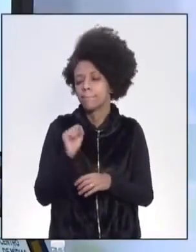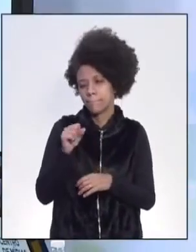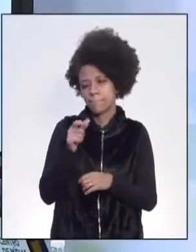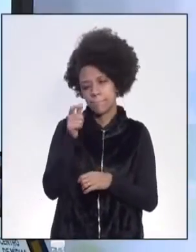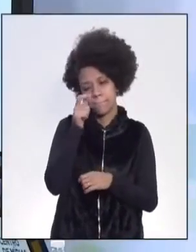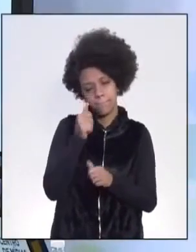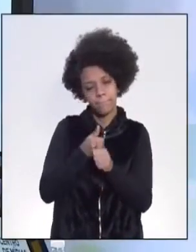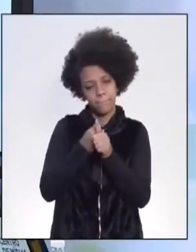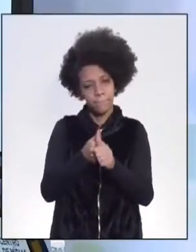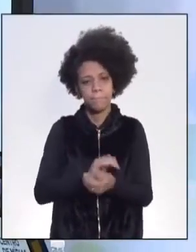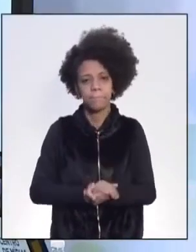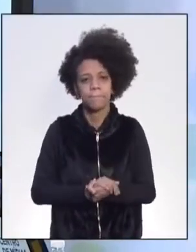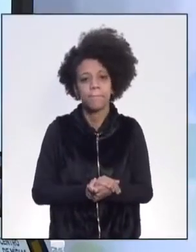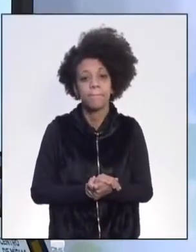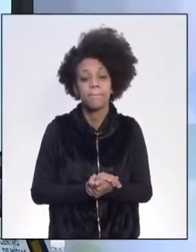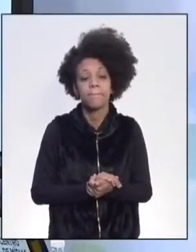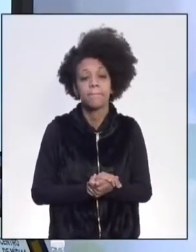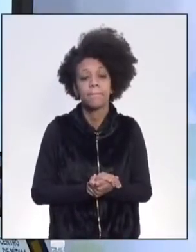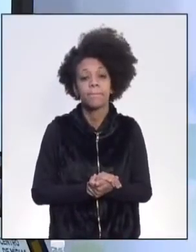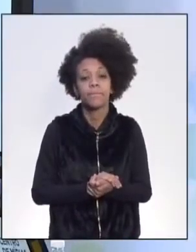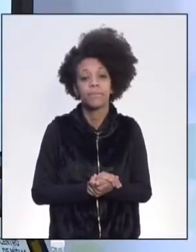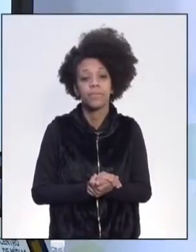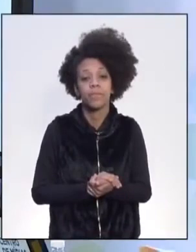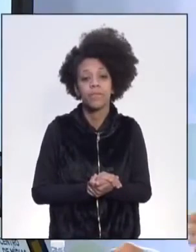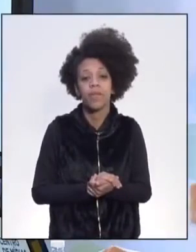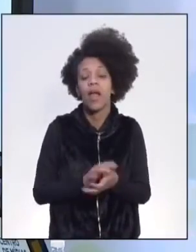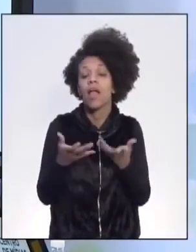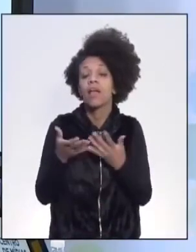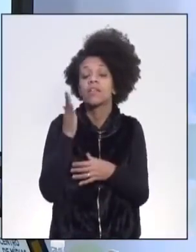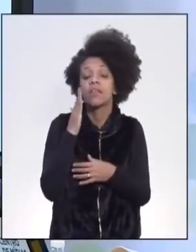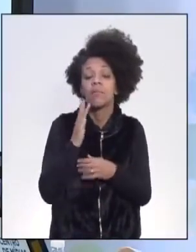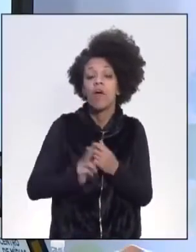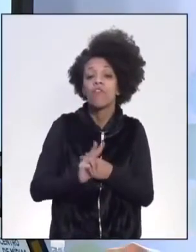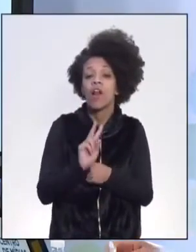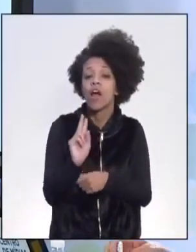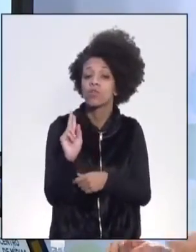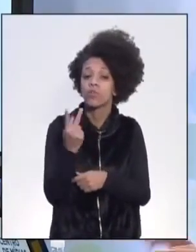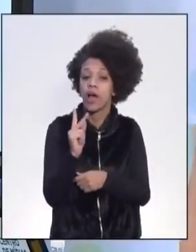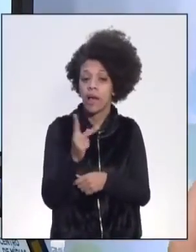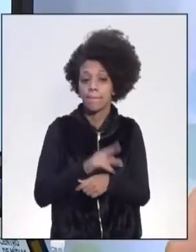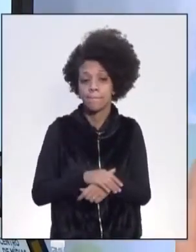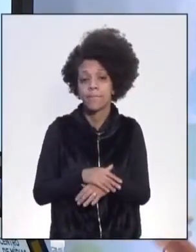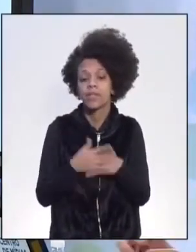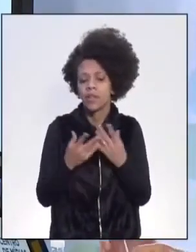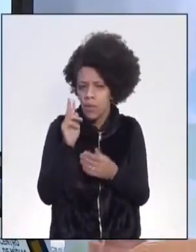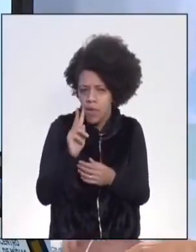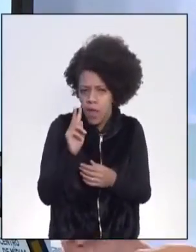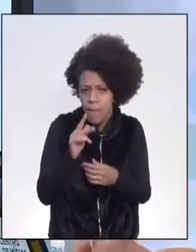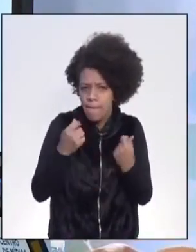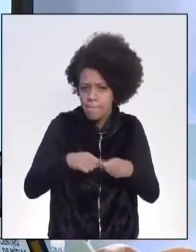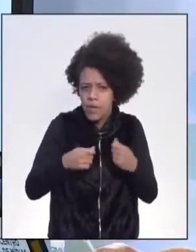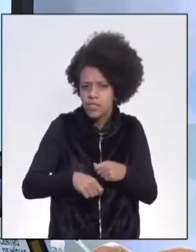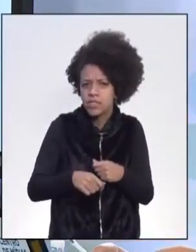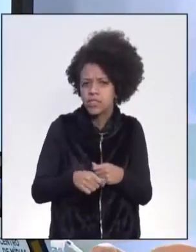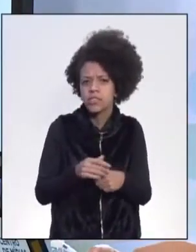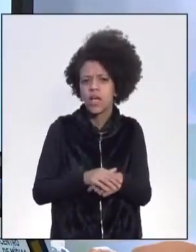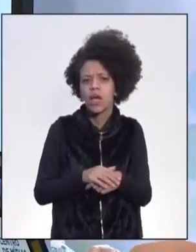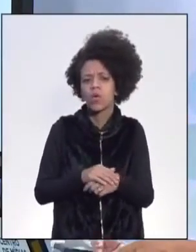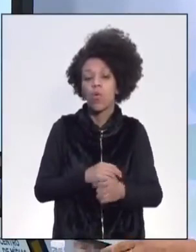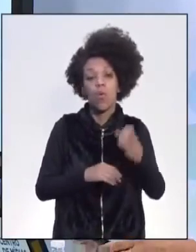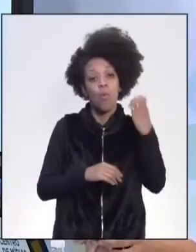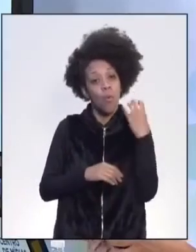favor. Então eu vou preencher aqui mesmo, tá, gente? Ele quer saber o valor do H. Então lembra, a gente tem que olhar para este